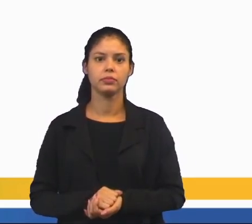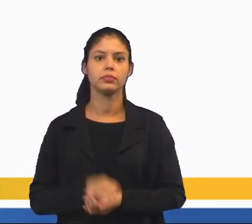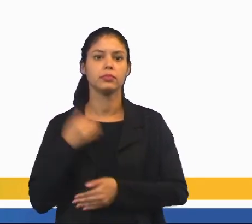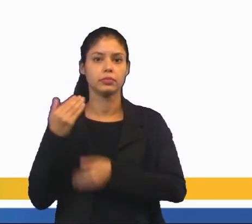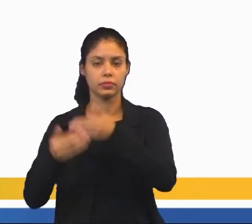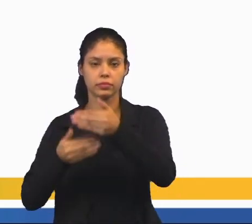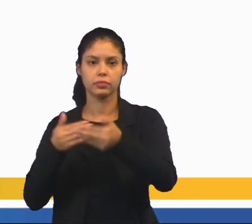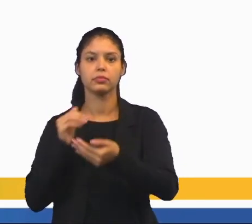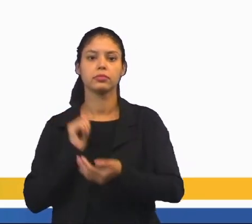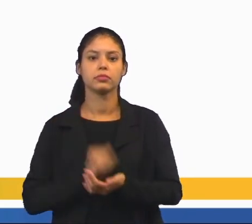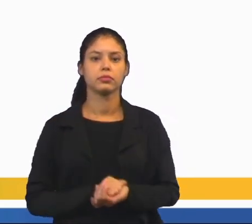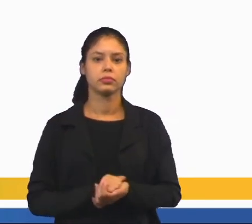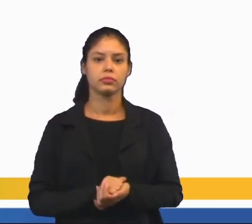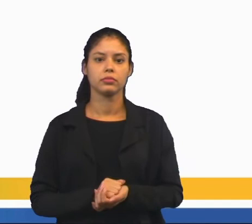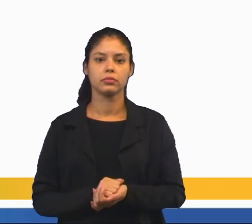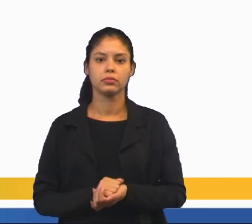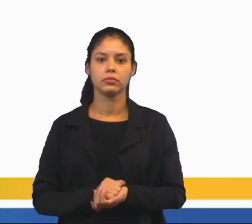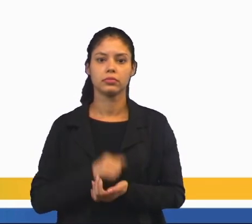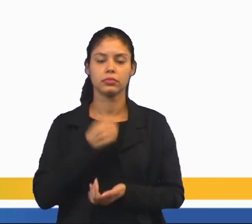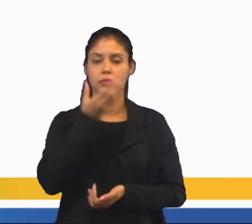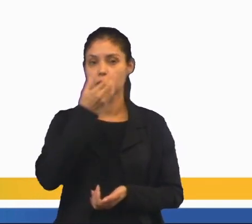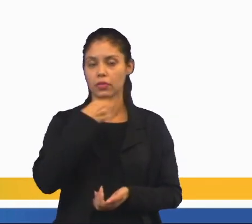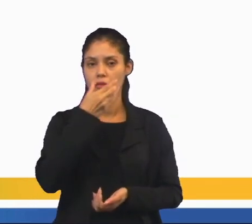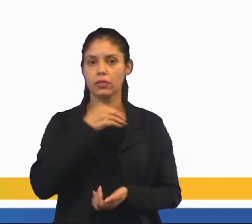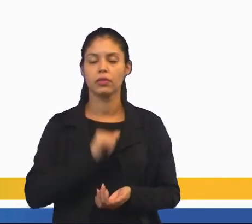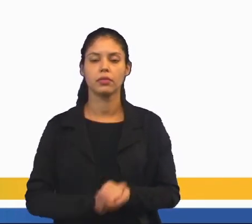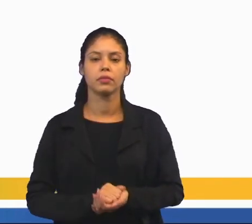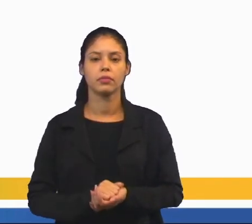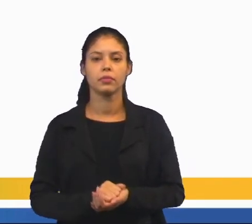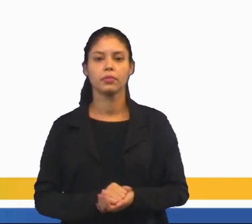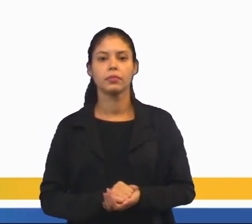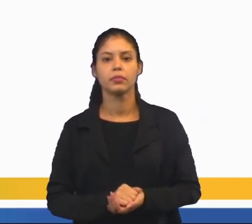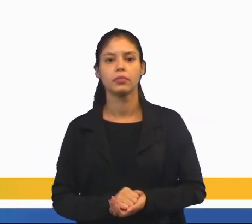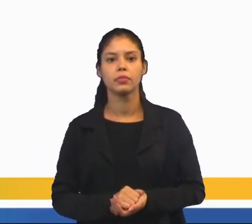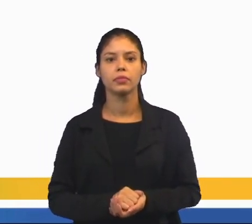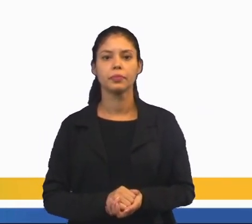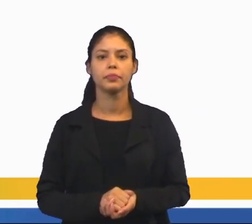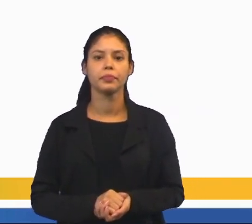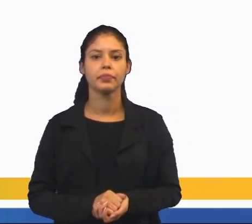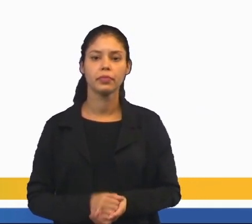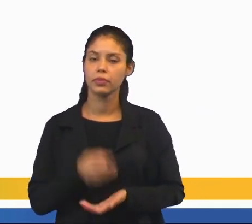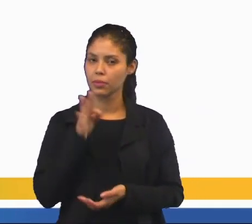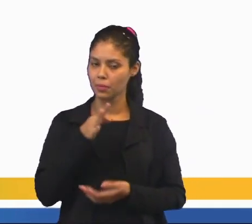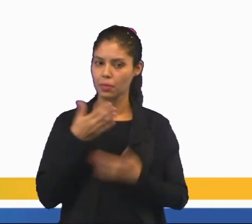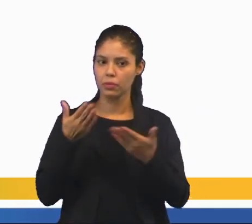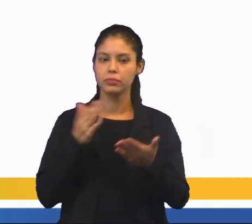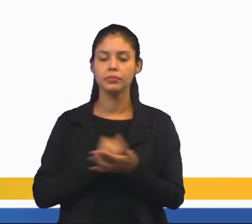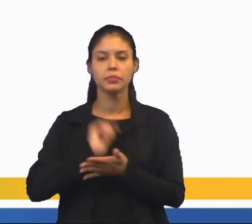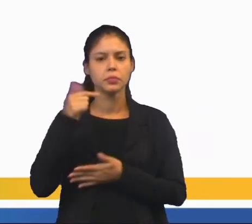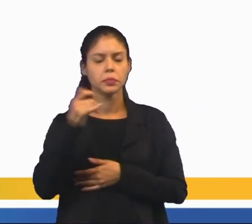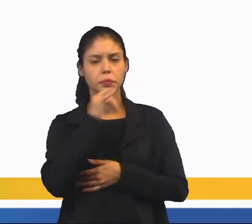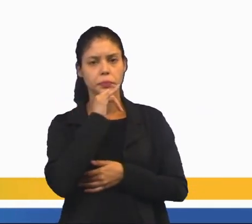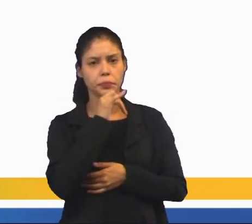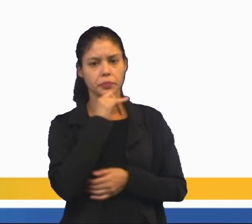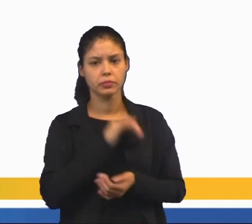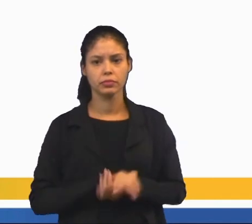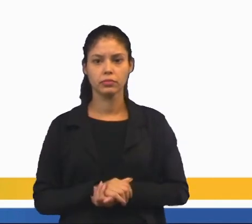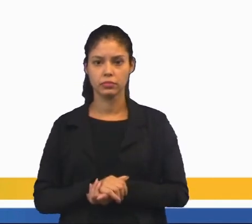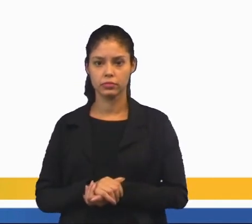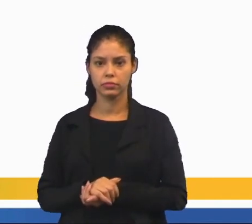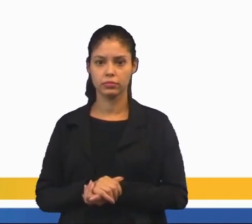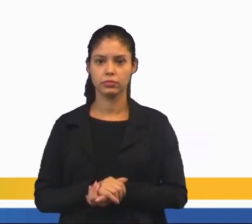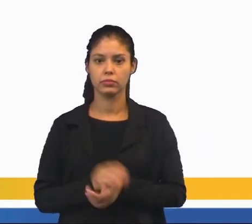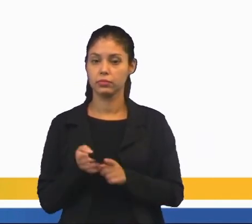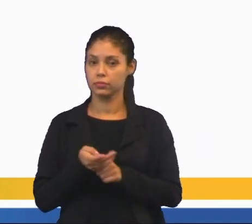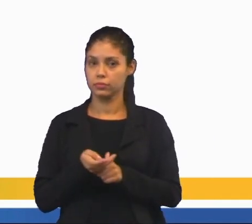Alimentos processados. E o pêssego, a fruta, ela vai ser o quê? In natura, não é mesmo? O próximo exemplo que nós temos é